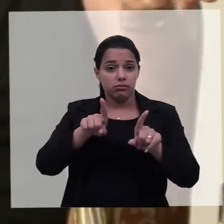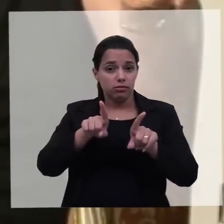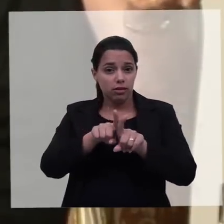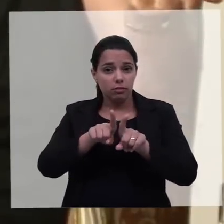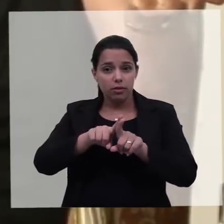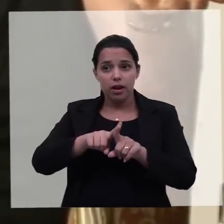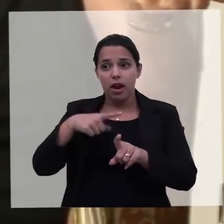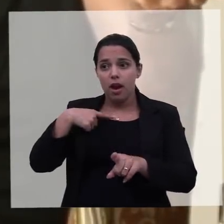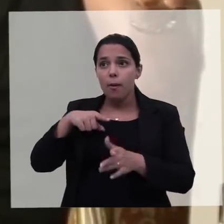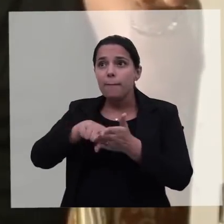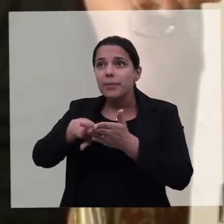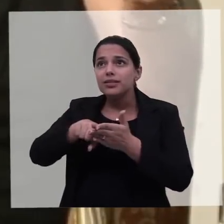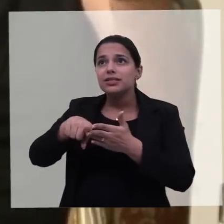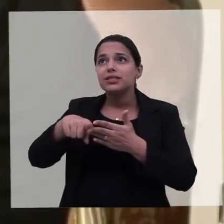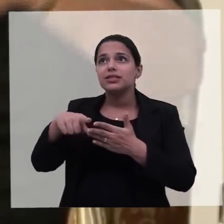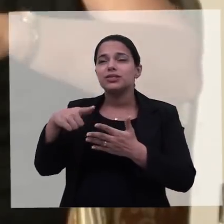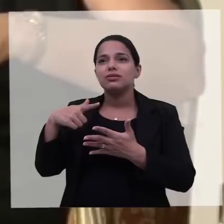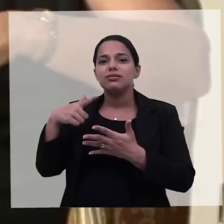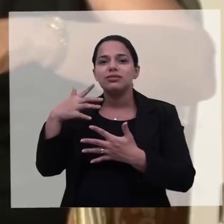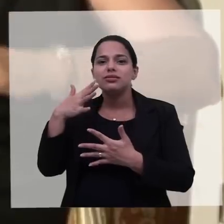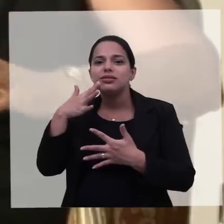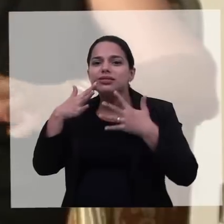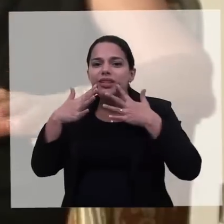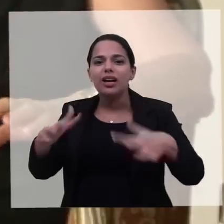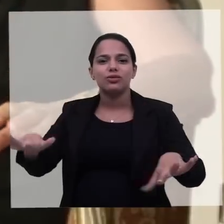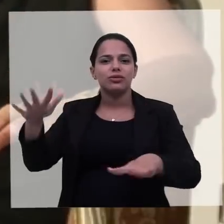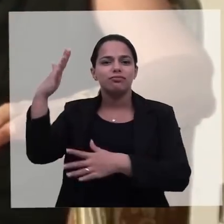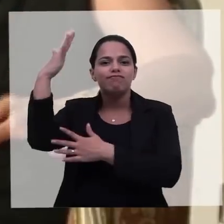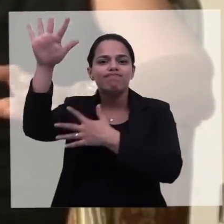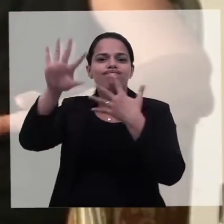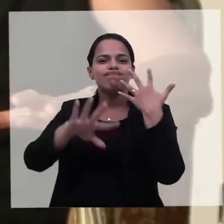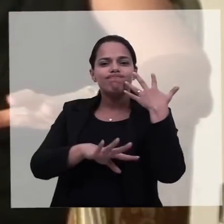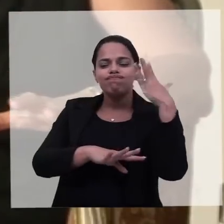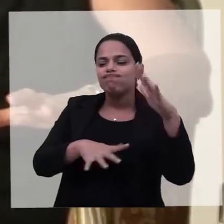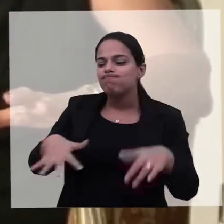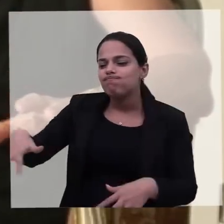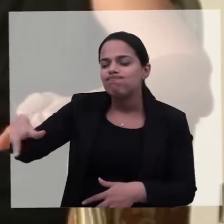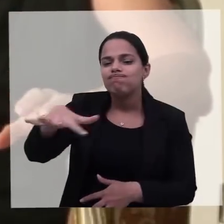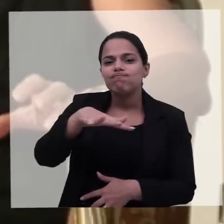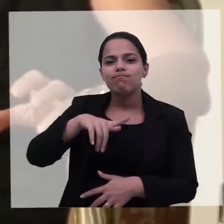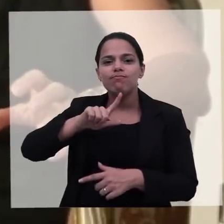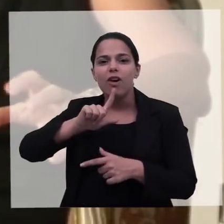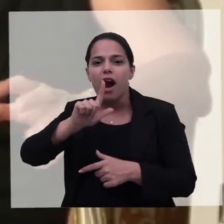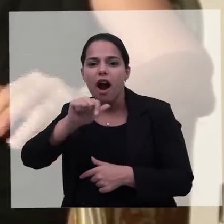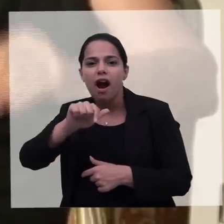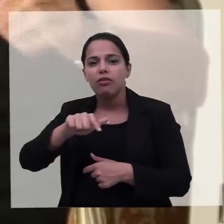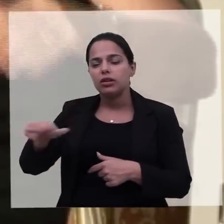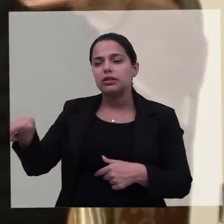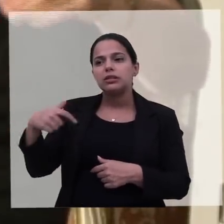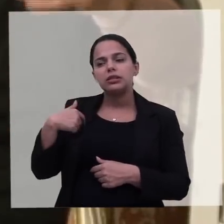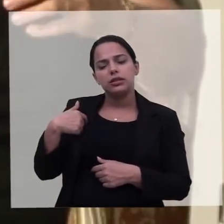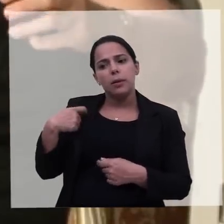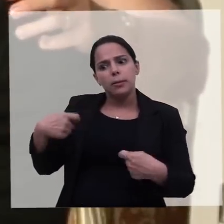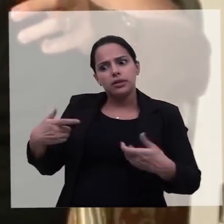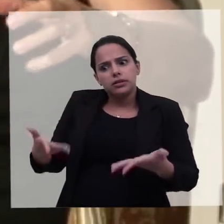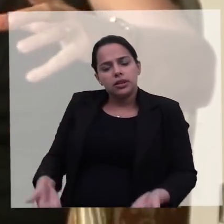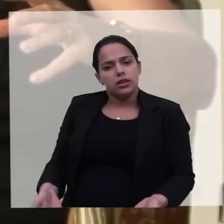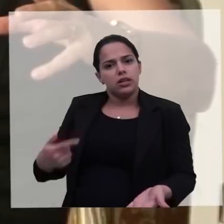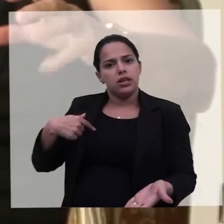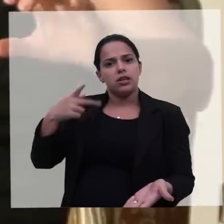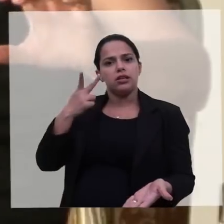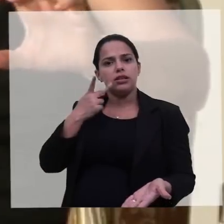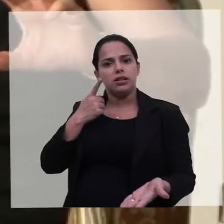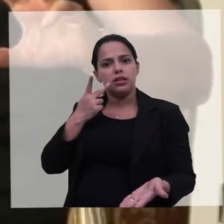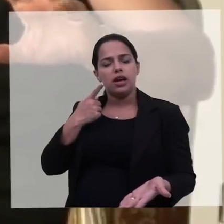quando você trabalha com a natureza, e aplicar aqui. E não é bem assim, é bem distinto. Então eu tinha muita vontade